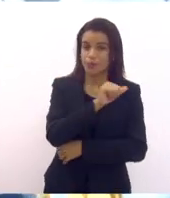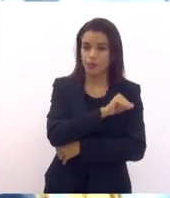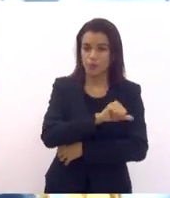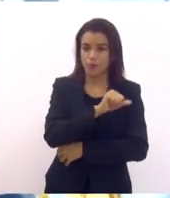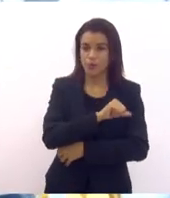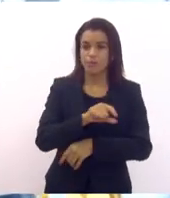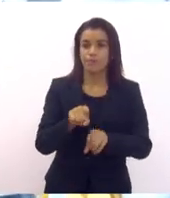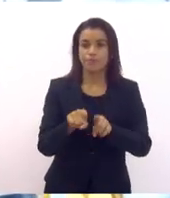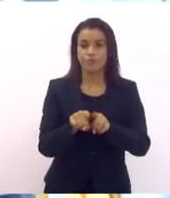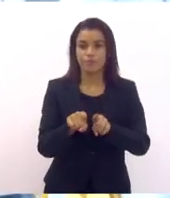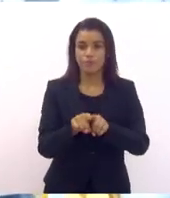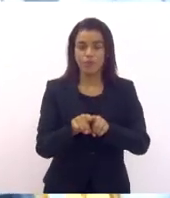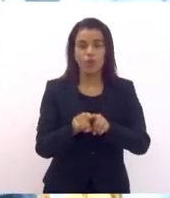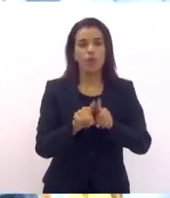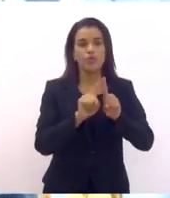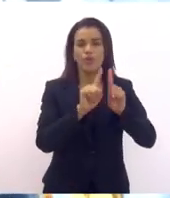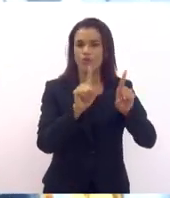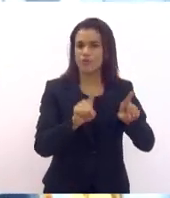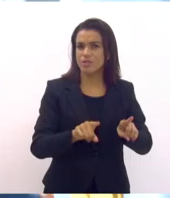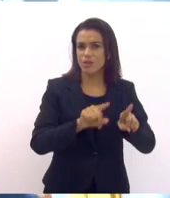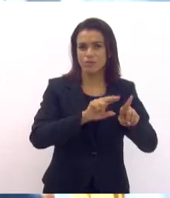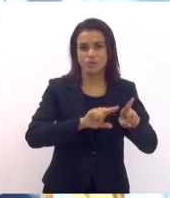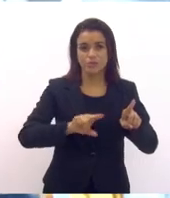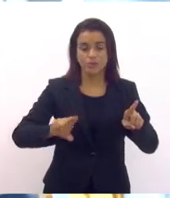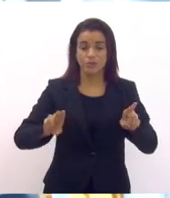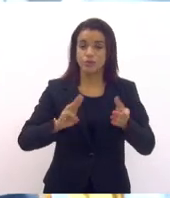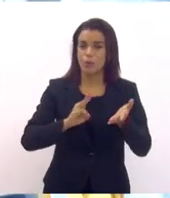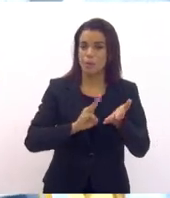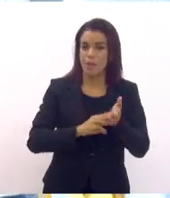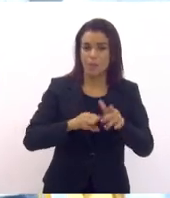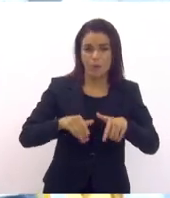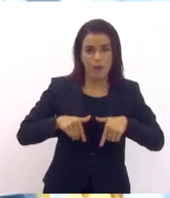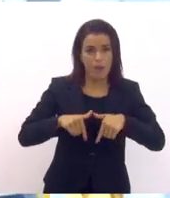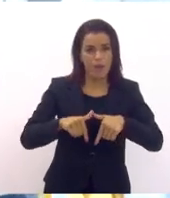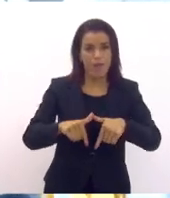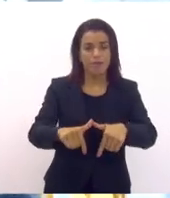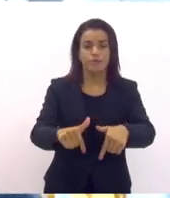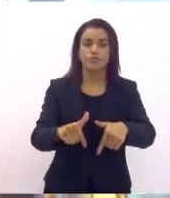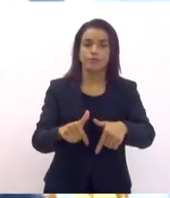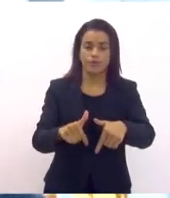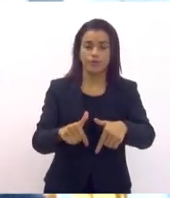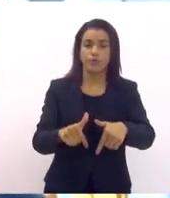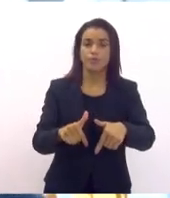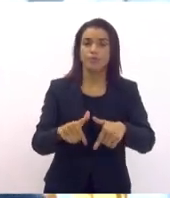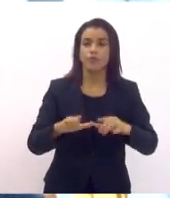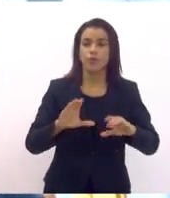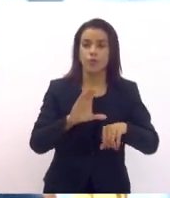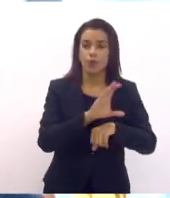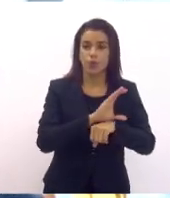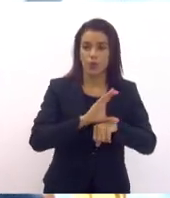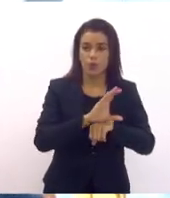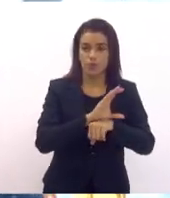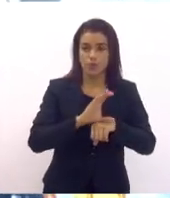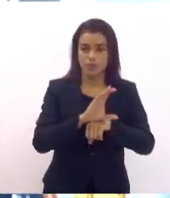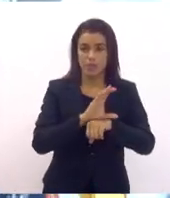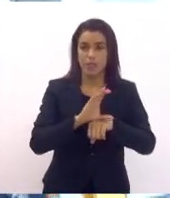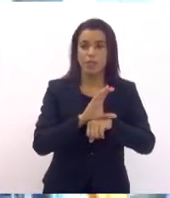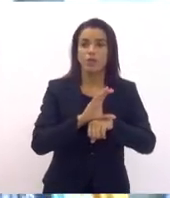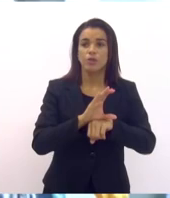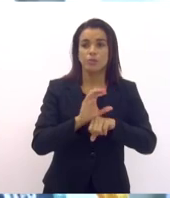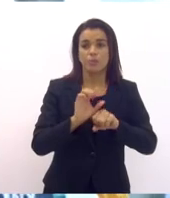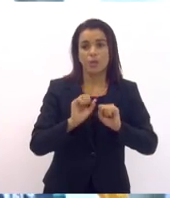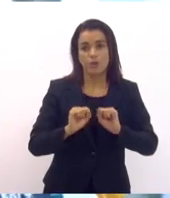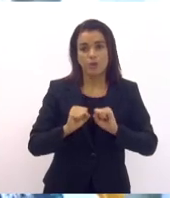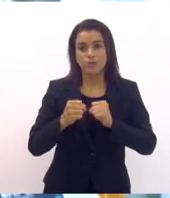também eu tenho várias outras funções e sou membro ativo também dos conselhos estadual e municipal pela defesa das dos